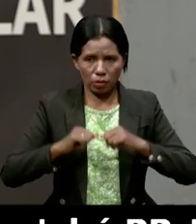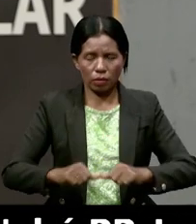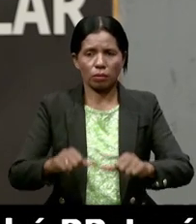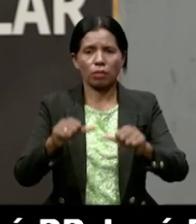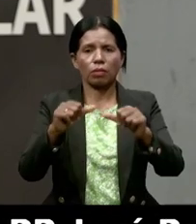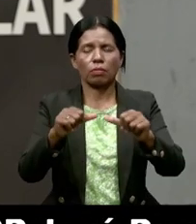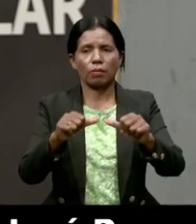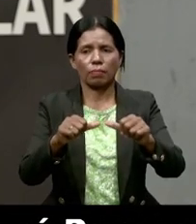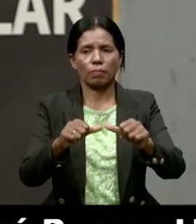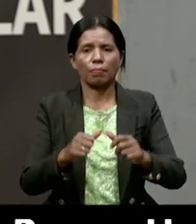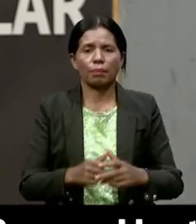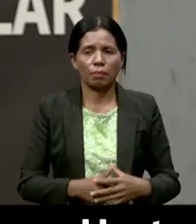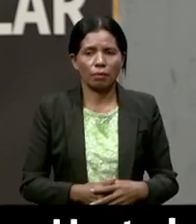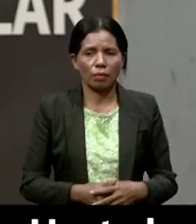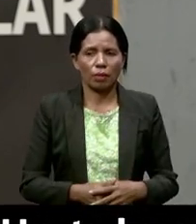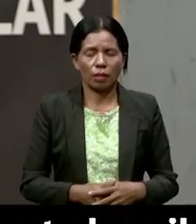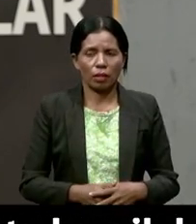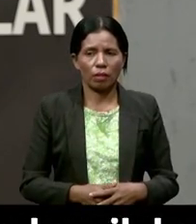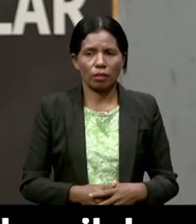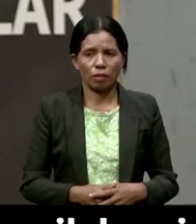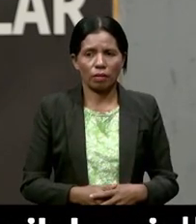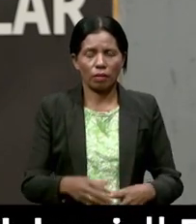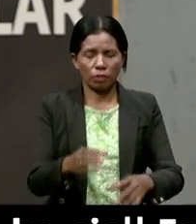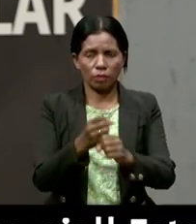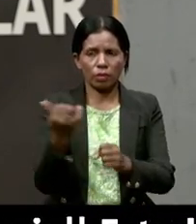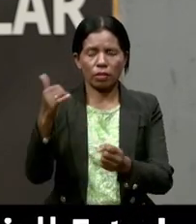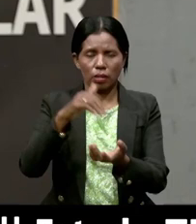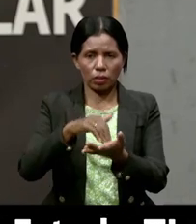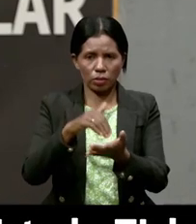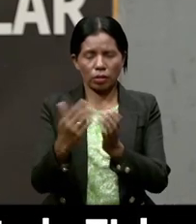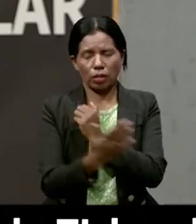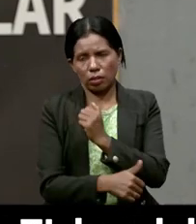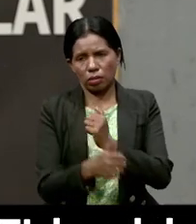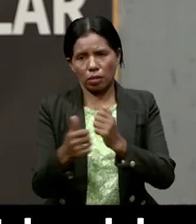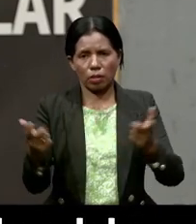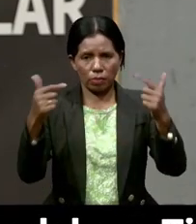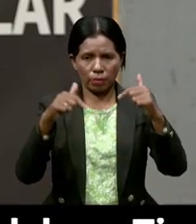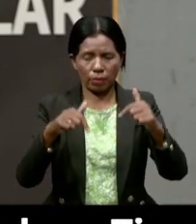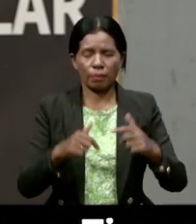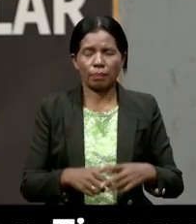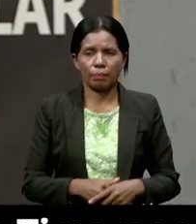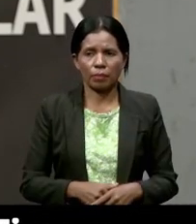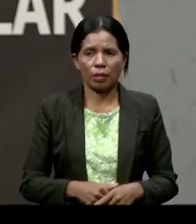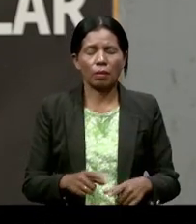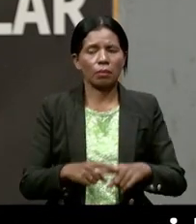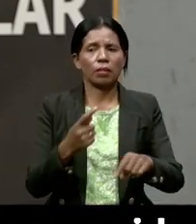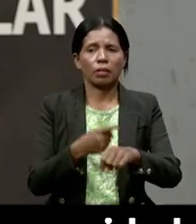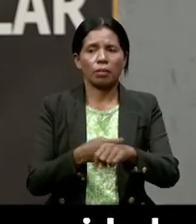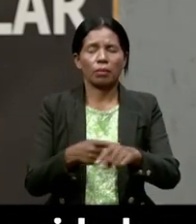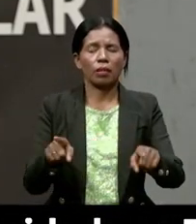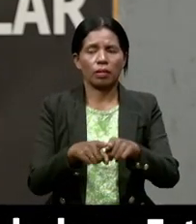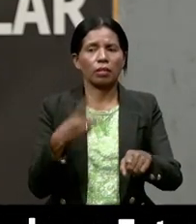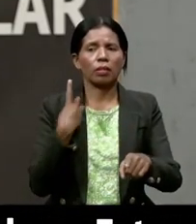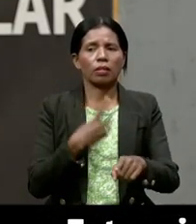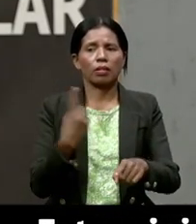ba foti sinistudo e harai liur no beque mai. Mas bem já tempo nessa ita na fatin